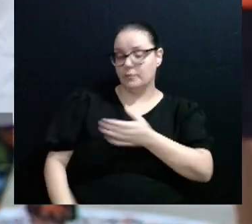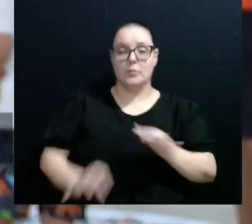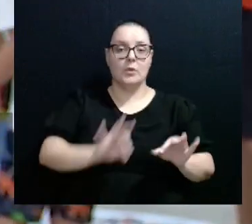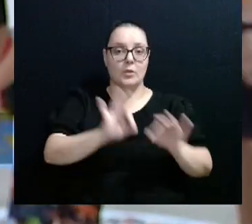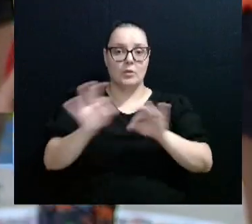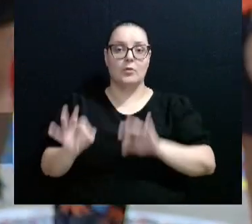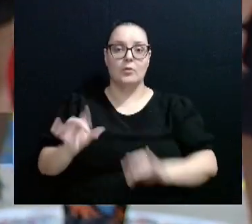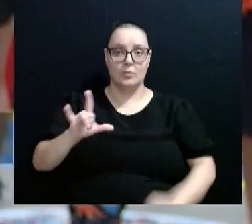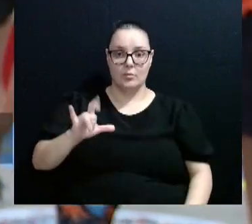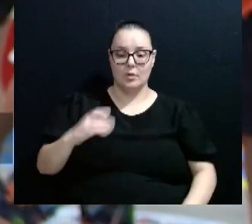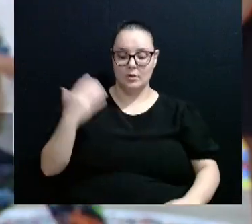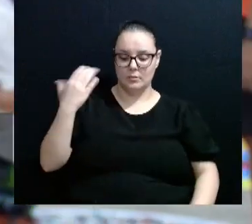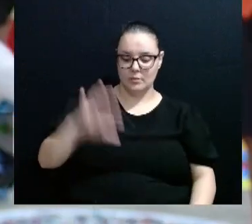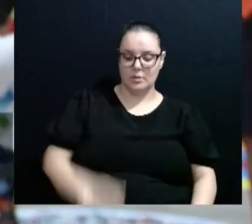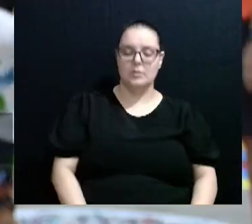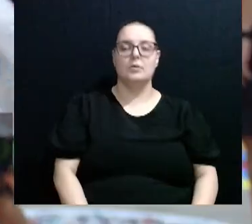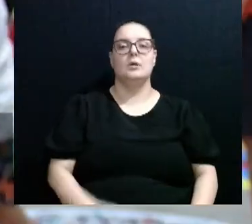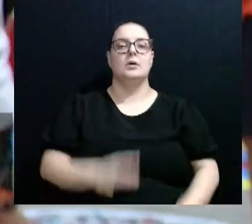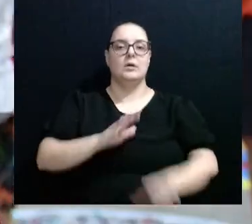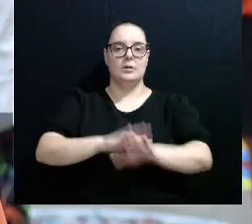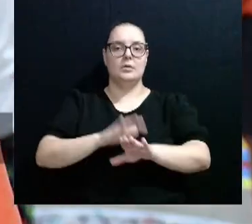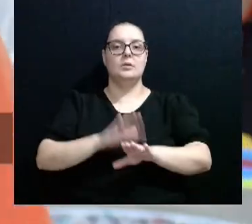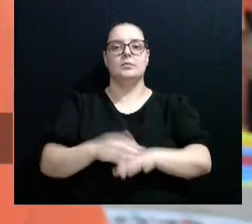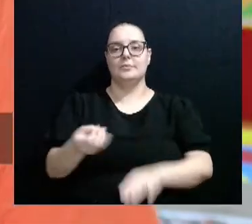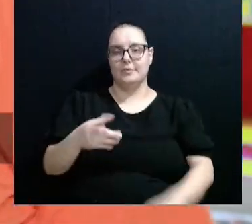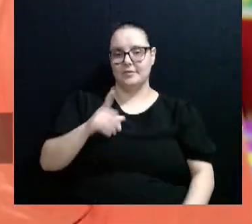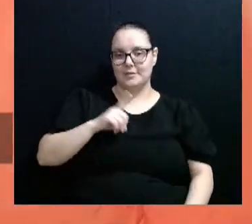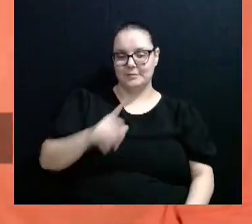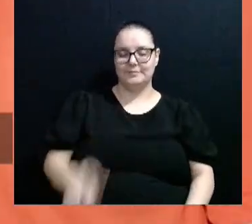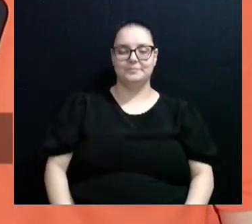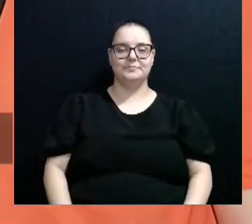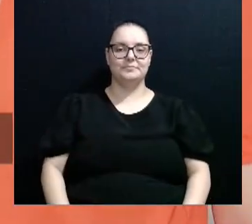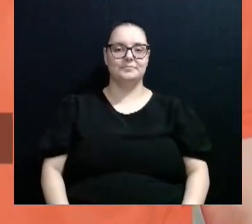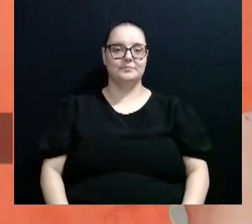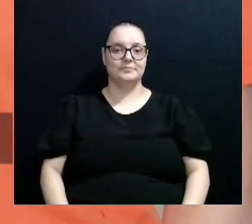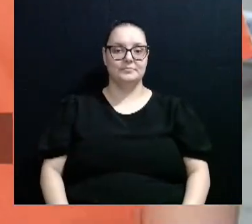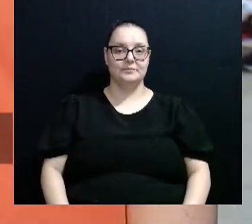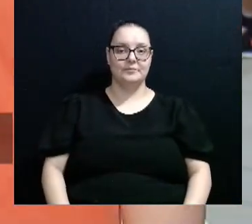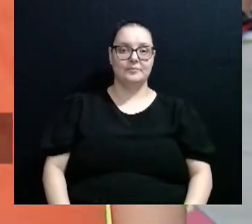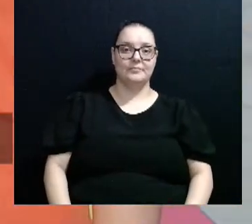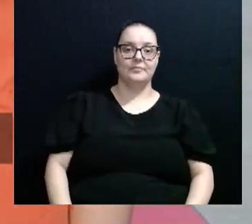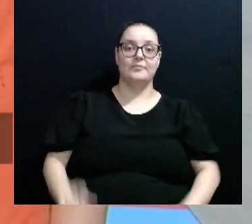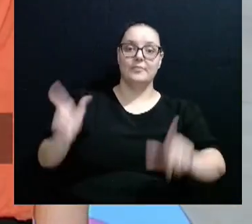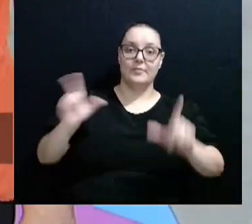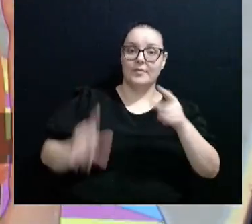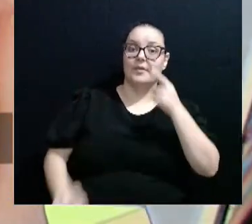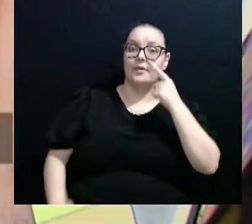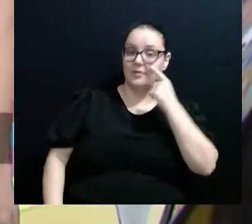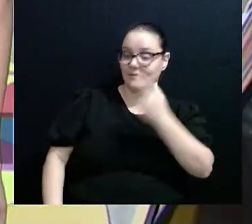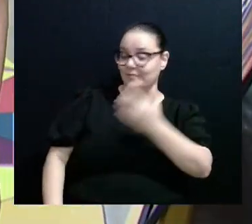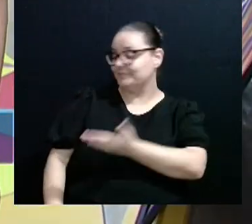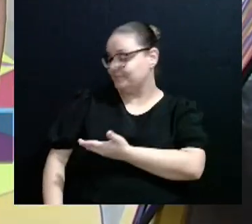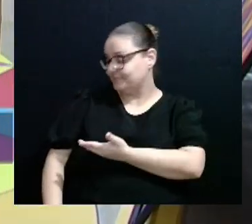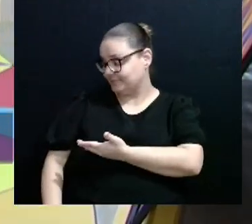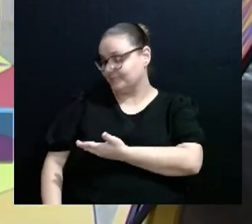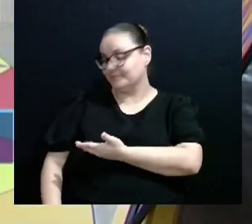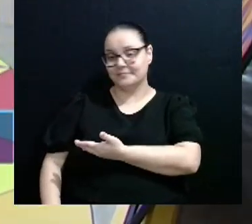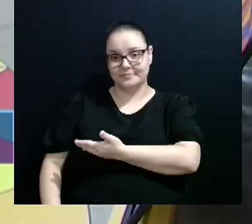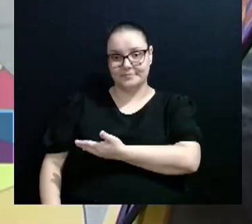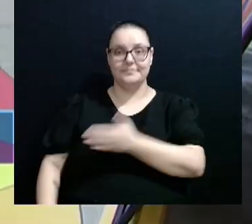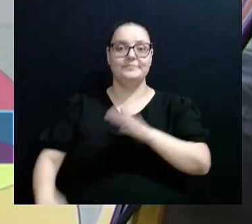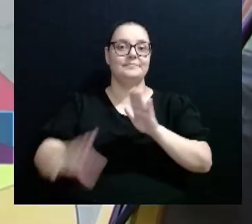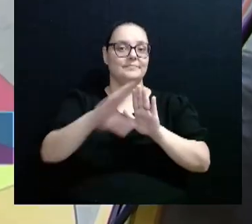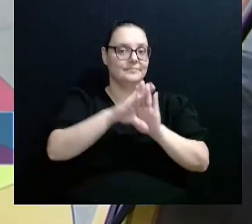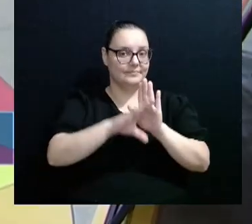divulgando por lá as atividades novas que a gente tem. Ó, e tá aparecendo aí no seu vídeo, então, a programação, na